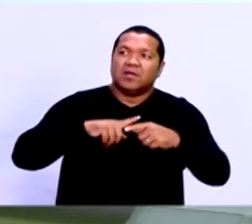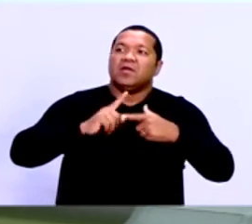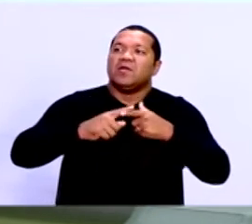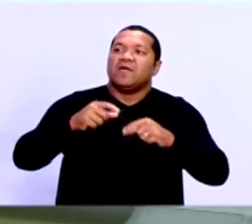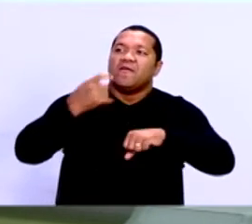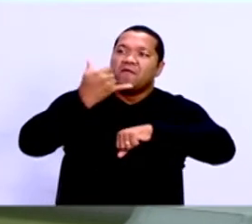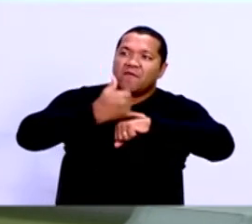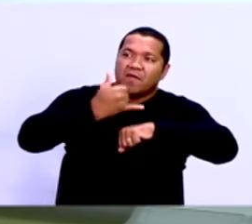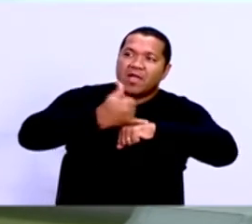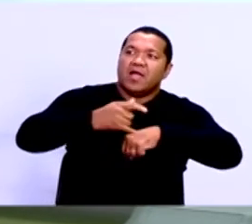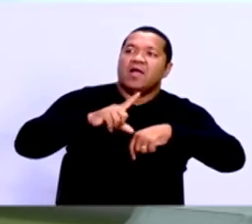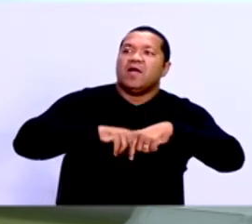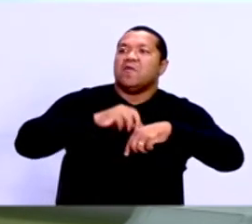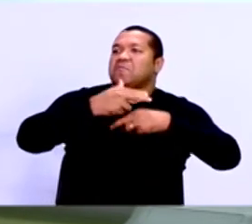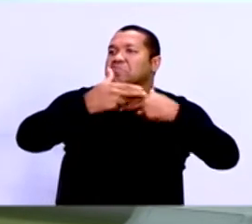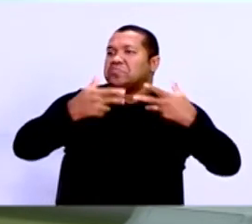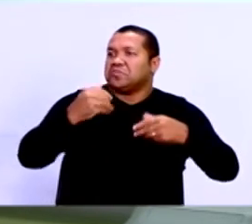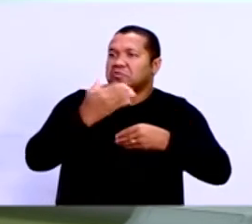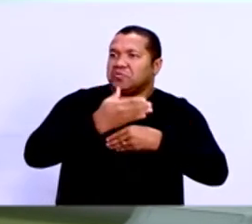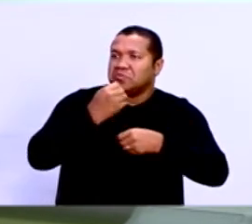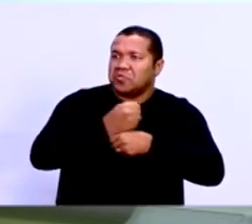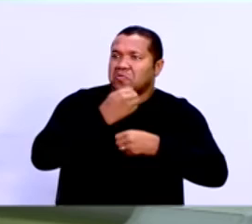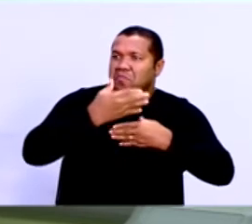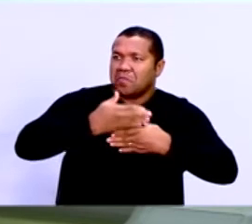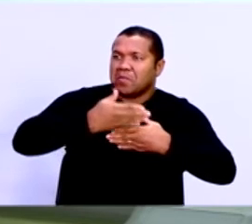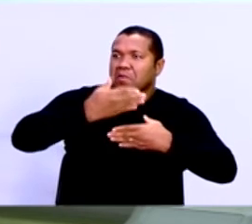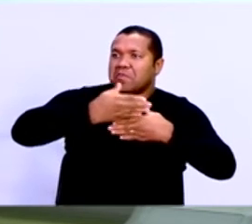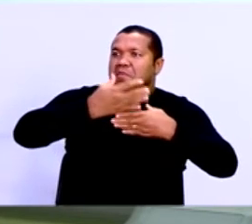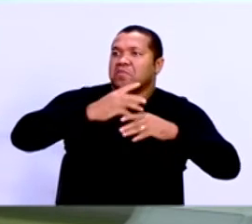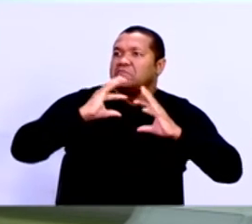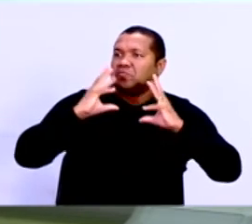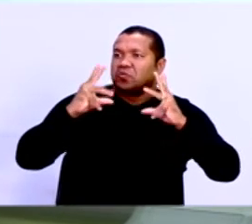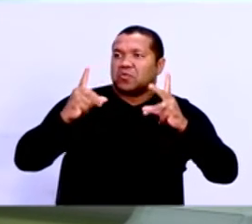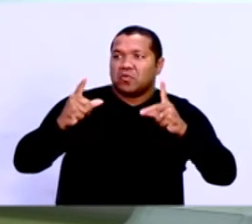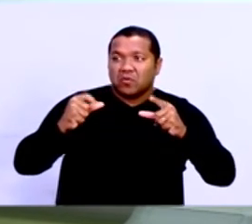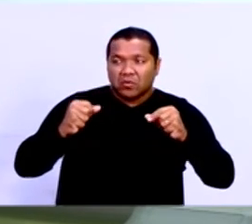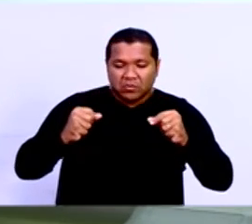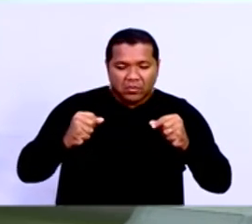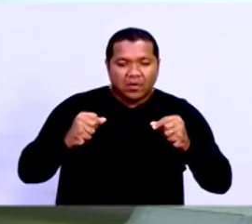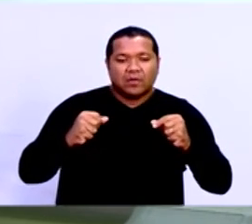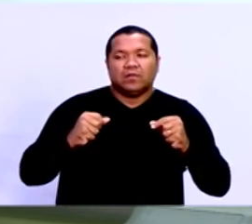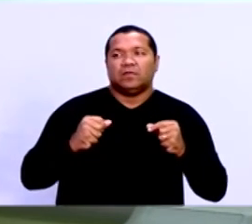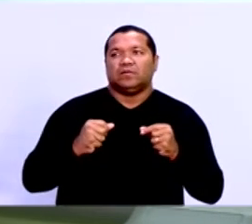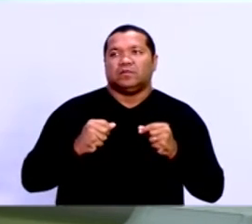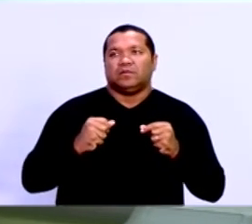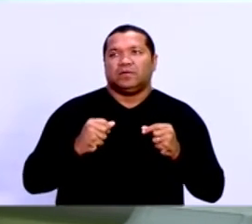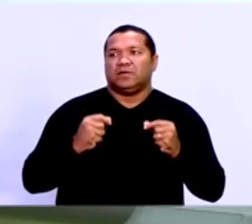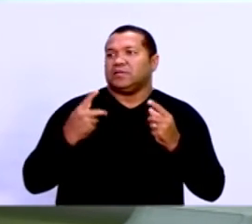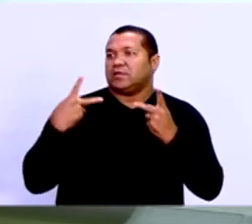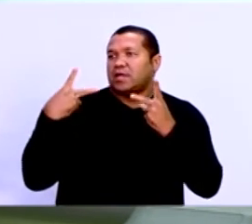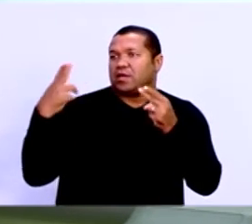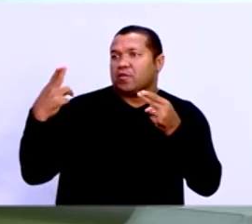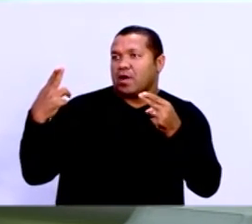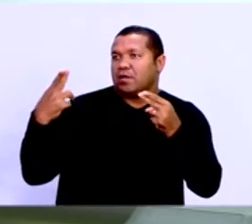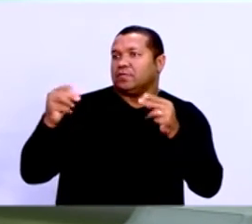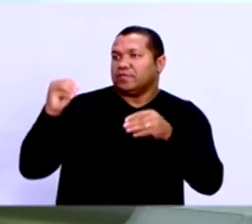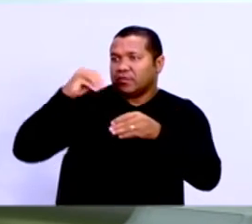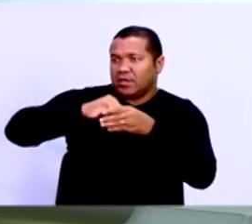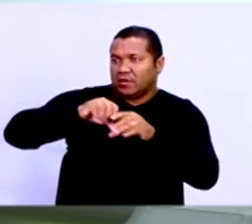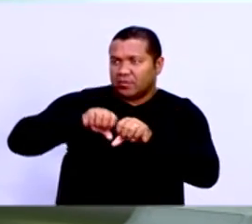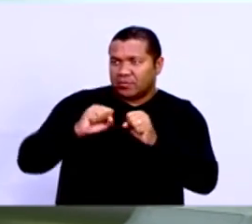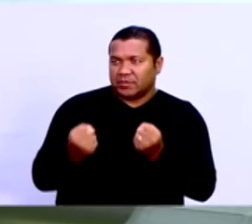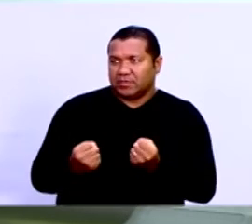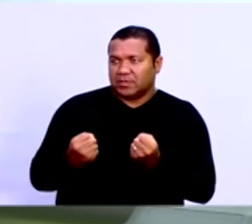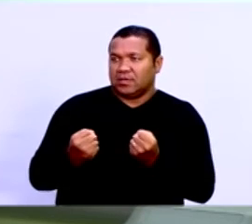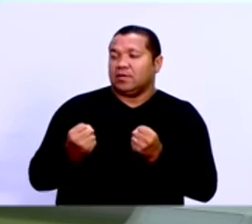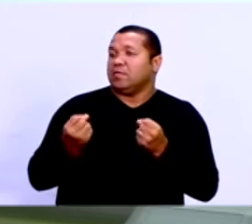tijolo é essa fase da construção é a mesma fase da qualificação dentro do nosso sistema é onde